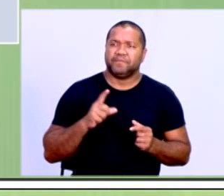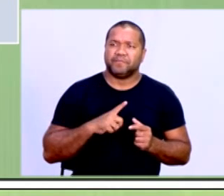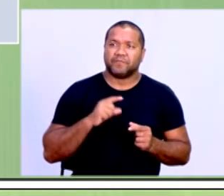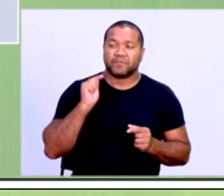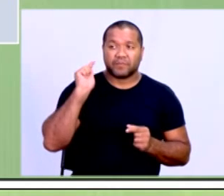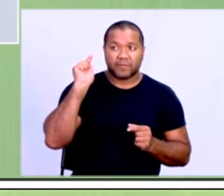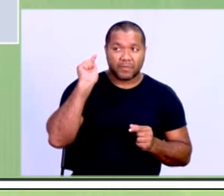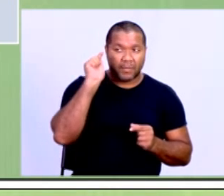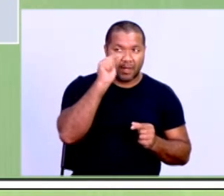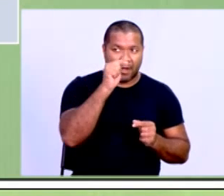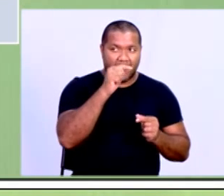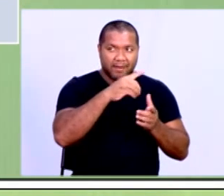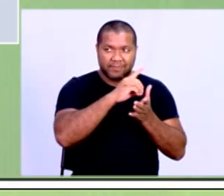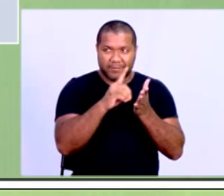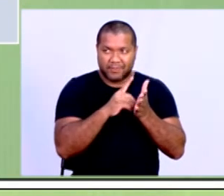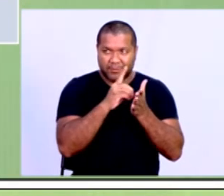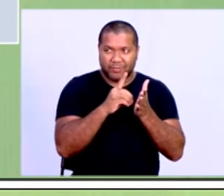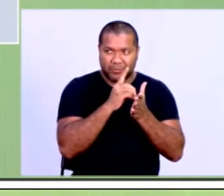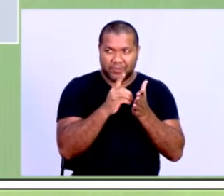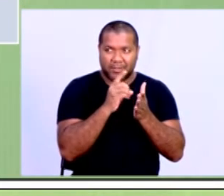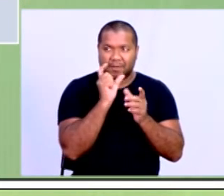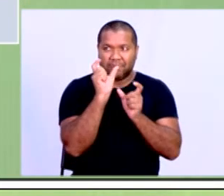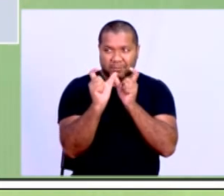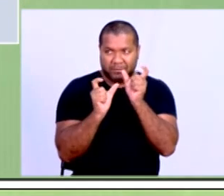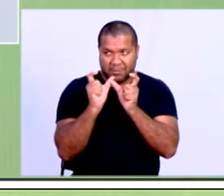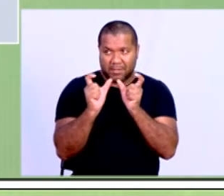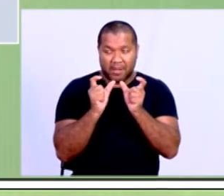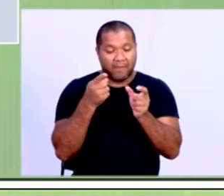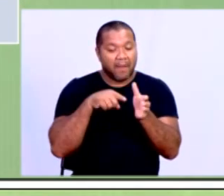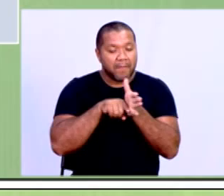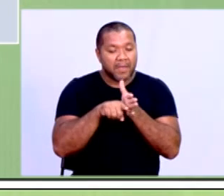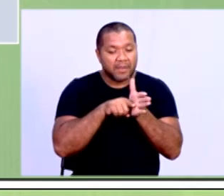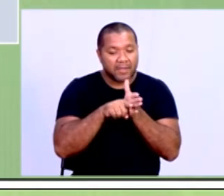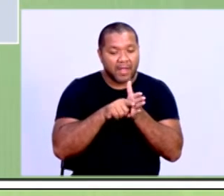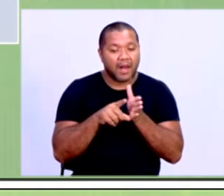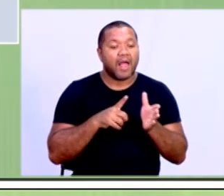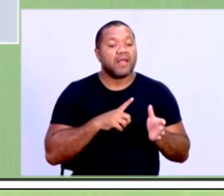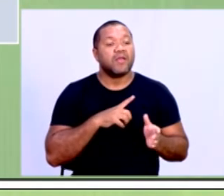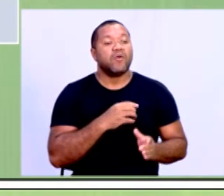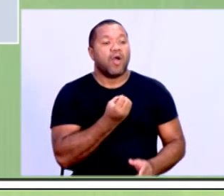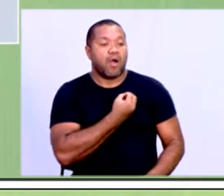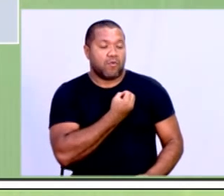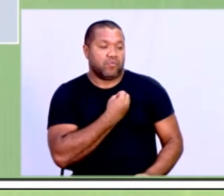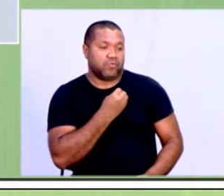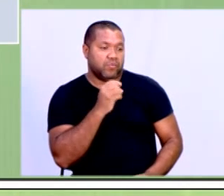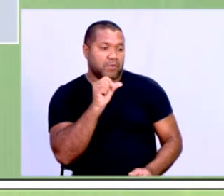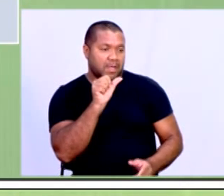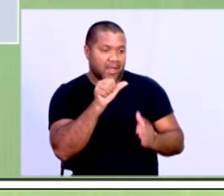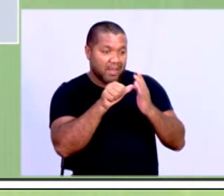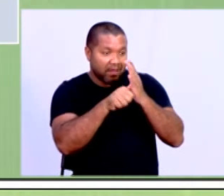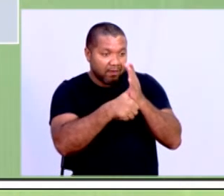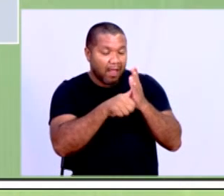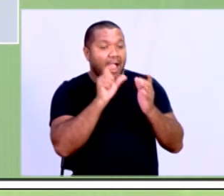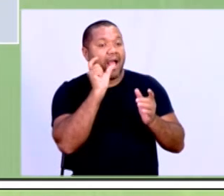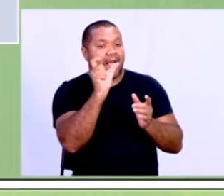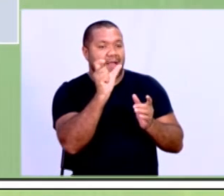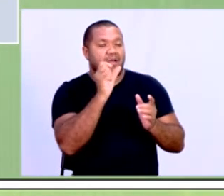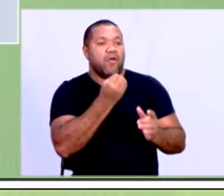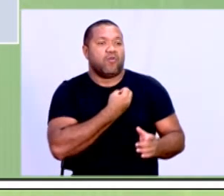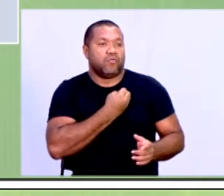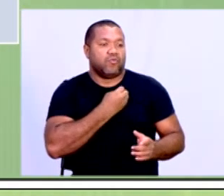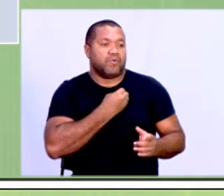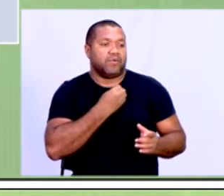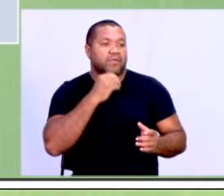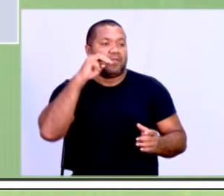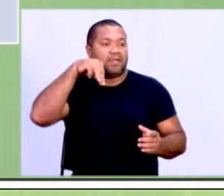vai pesquisar e vai ver que o número da identificação da duplicata. Aí ele vai inserir lá